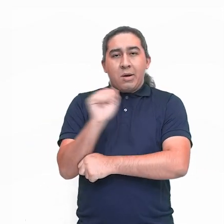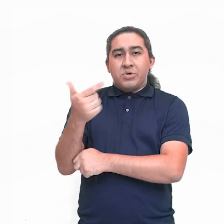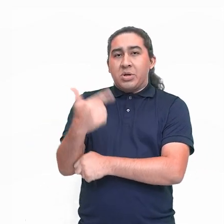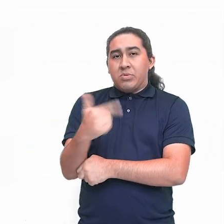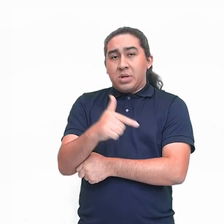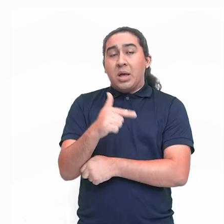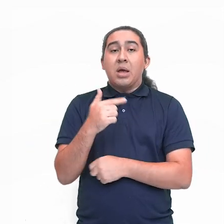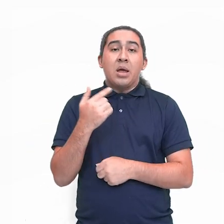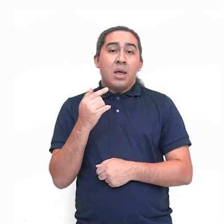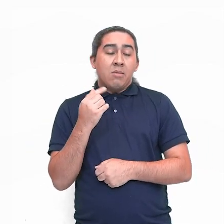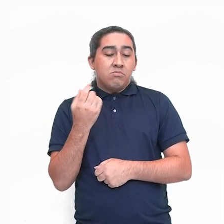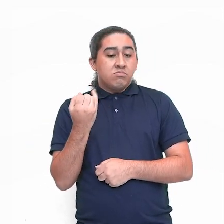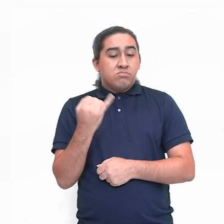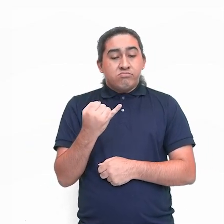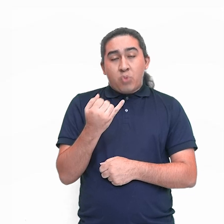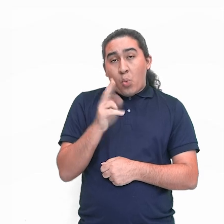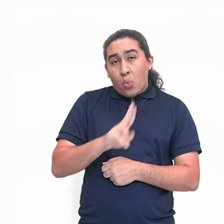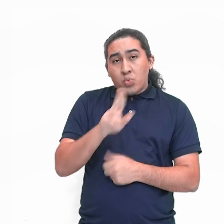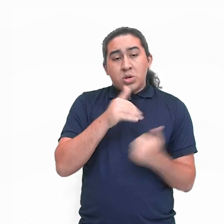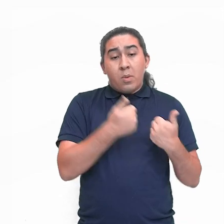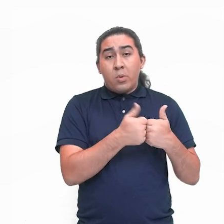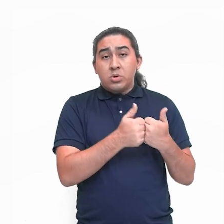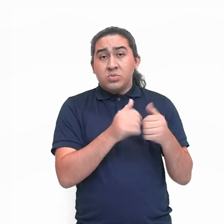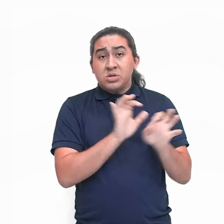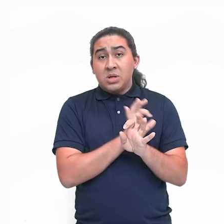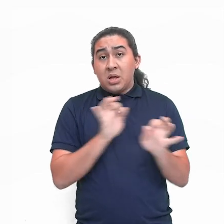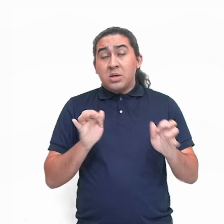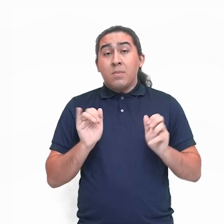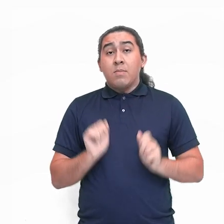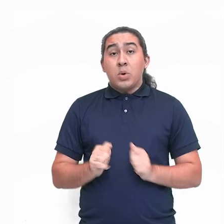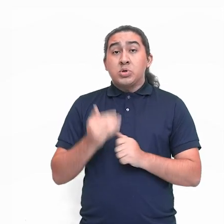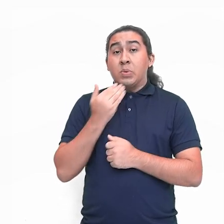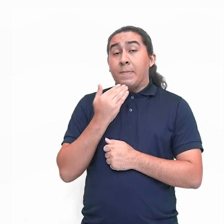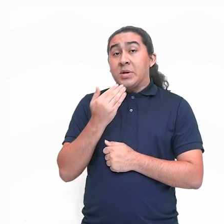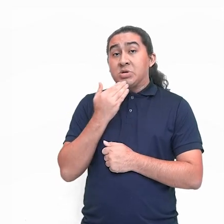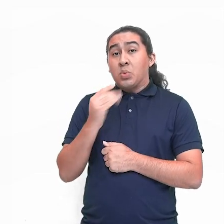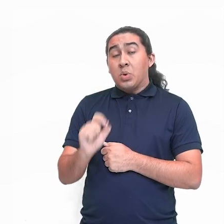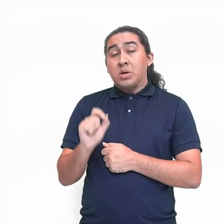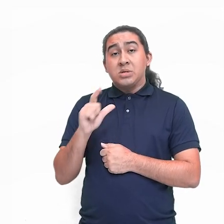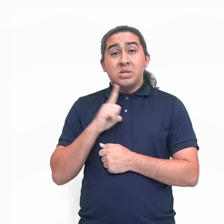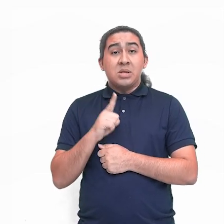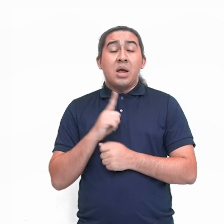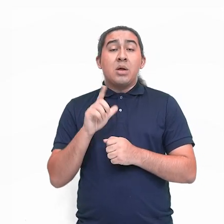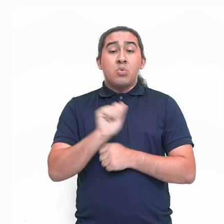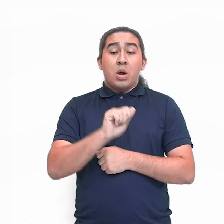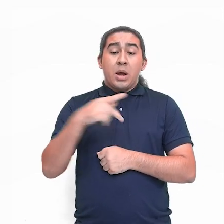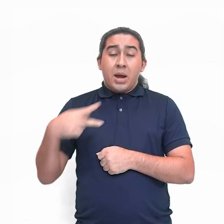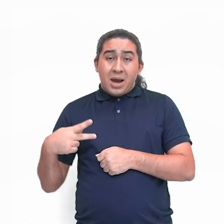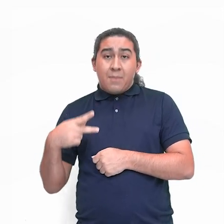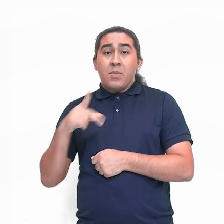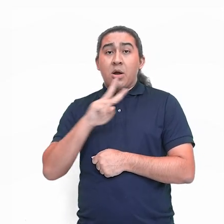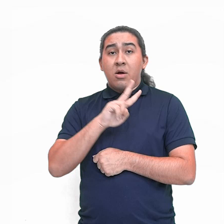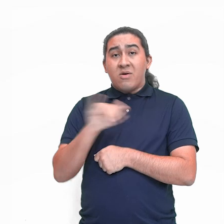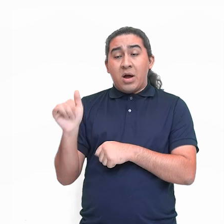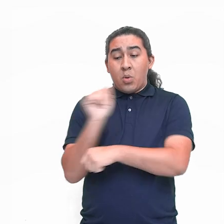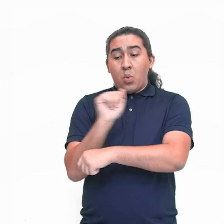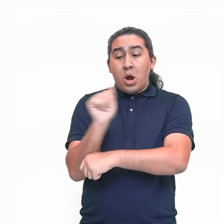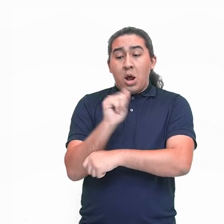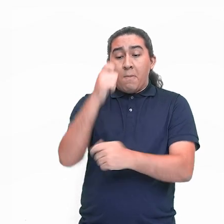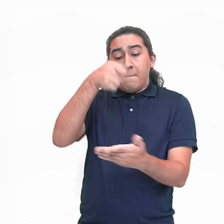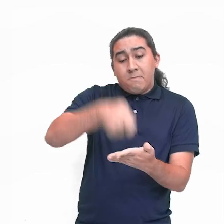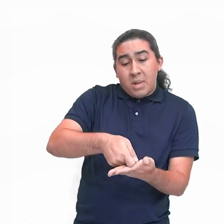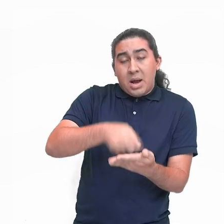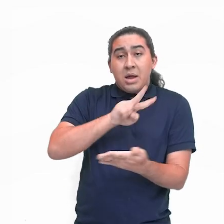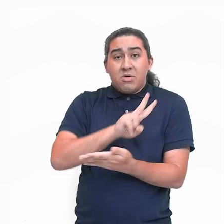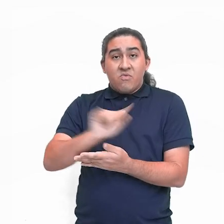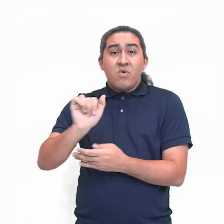ao invés de eu estar indo de ônibus, eu posso solicitar ali uma corrida, né, que vai me levar ao destino, me proporcionando